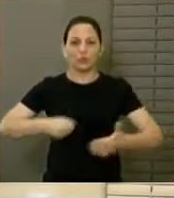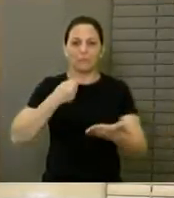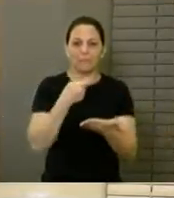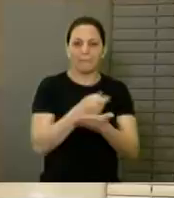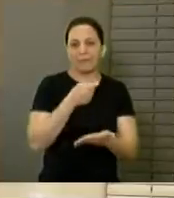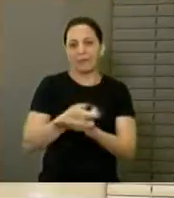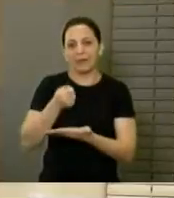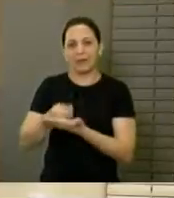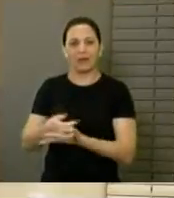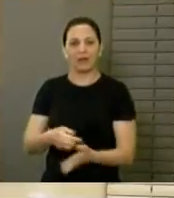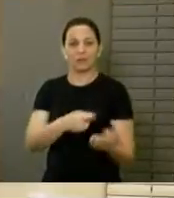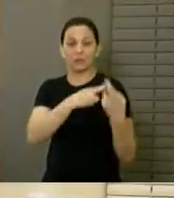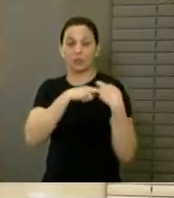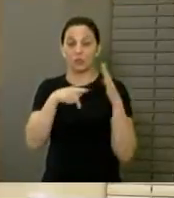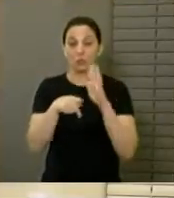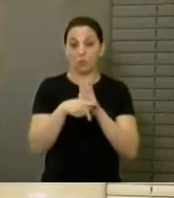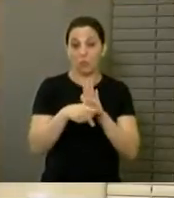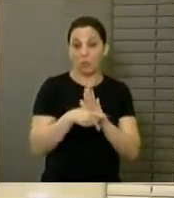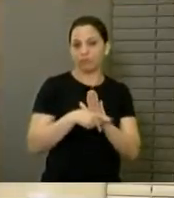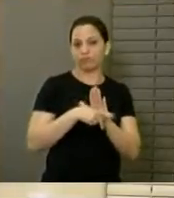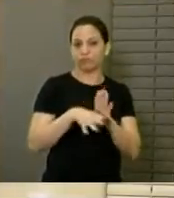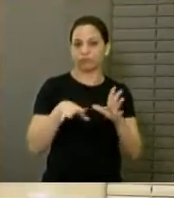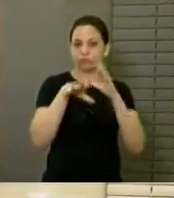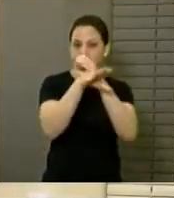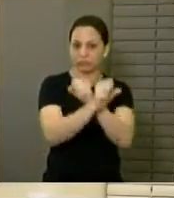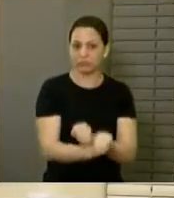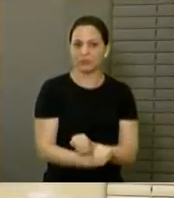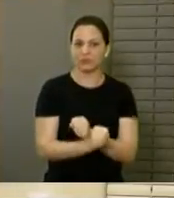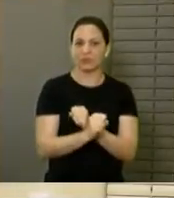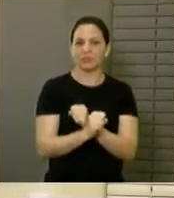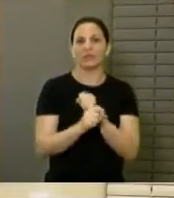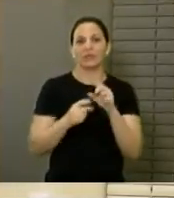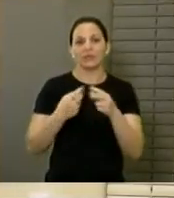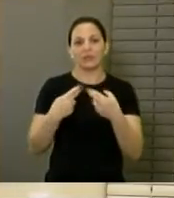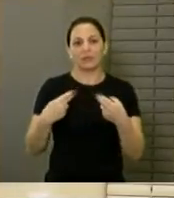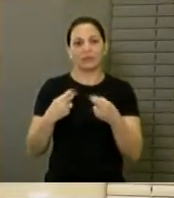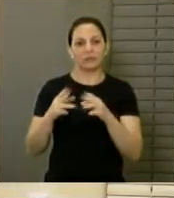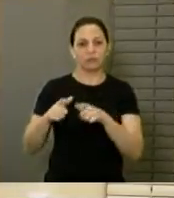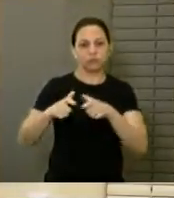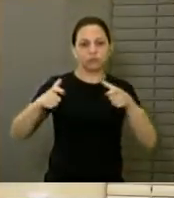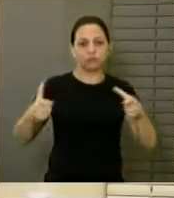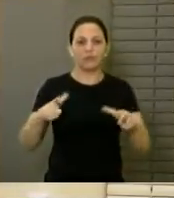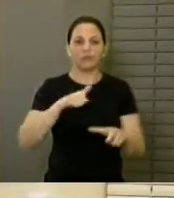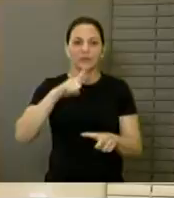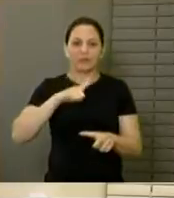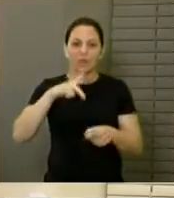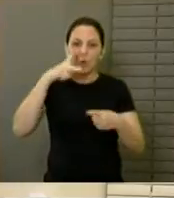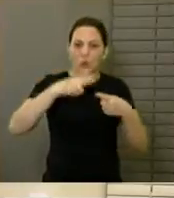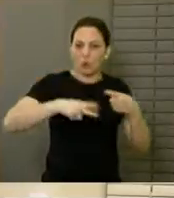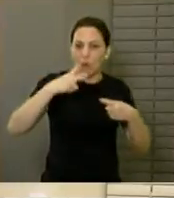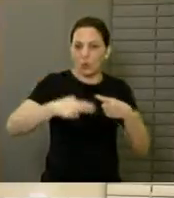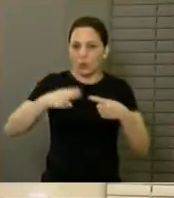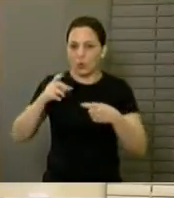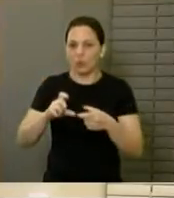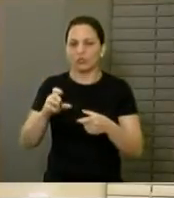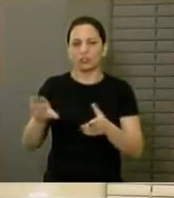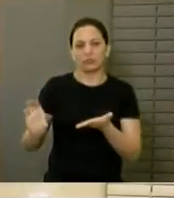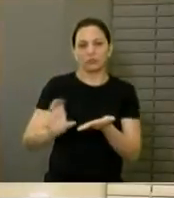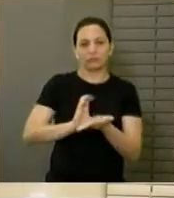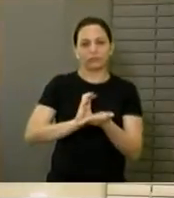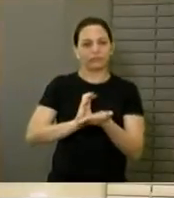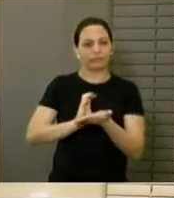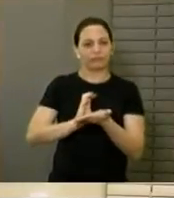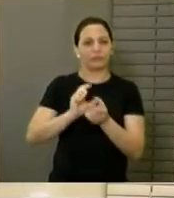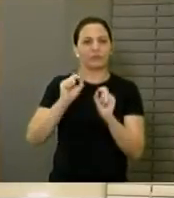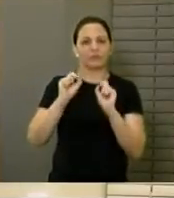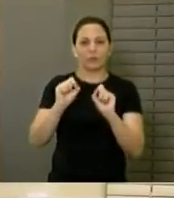demandas, para pagar as contas, que não param de crescer, frente a um enorme corte de receitas nos últimos anos,